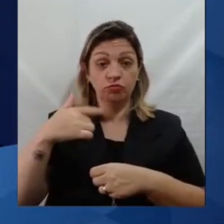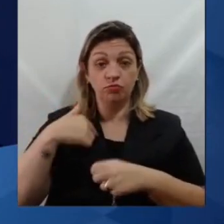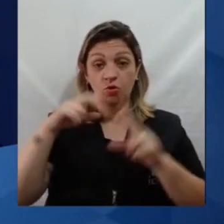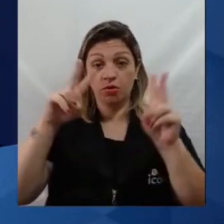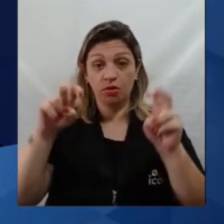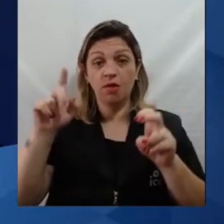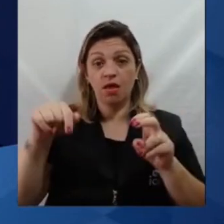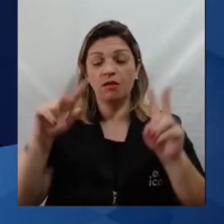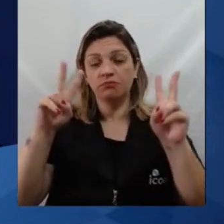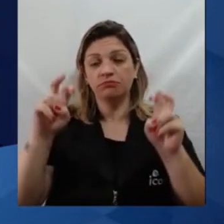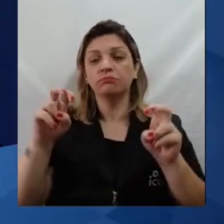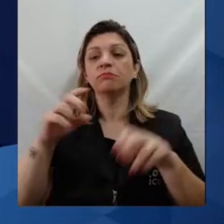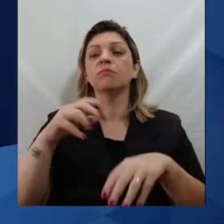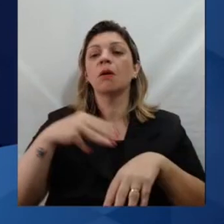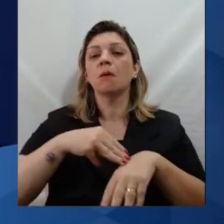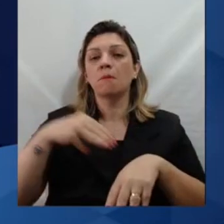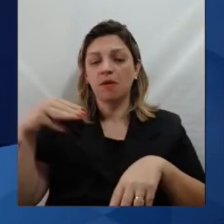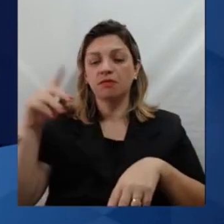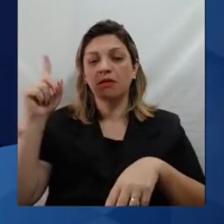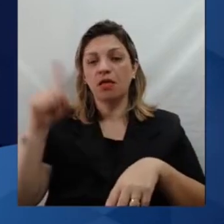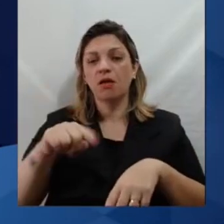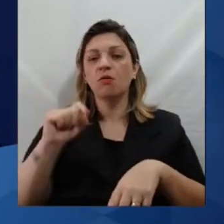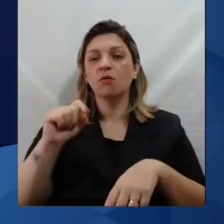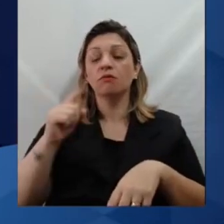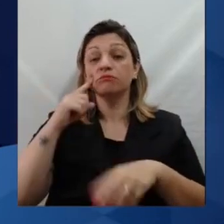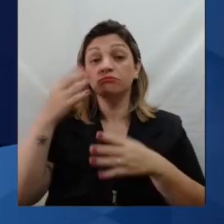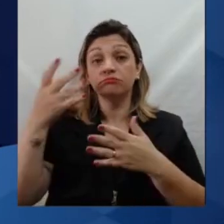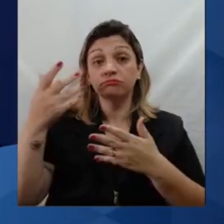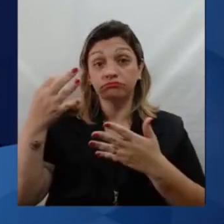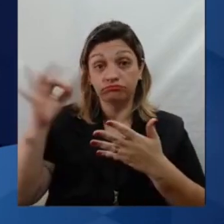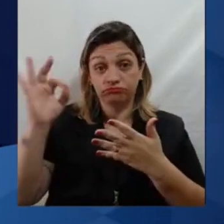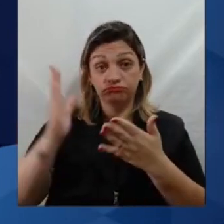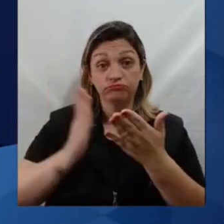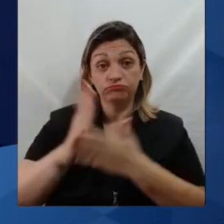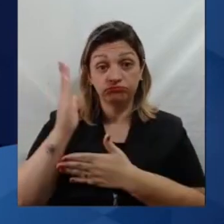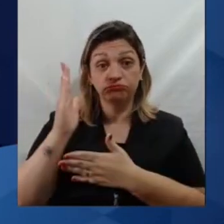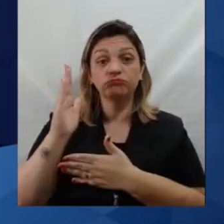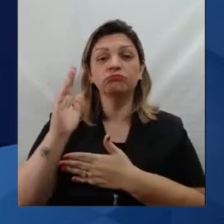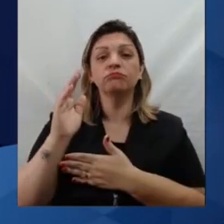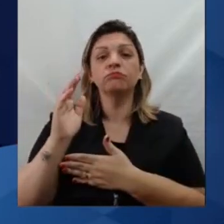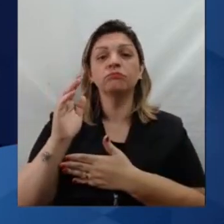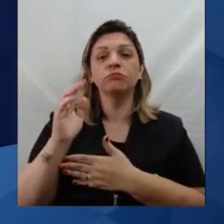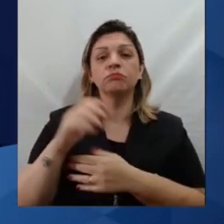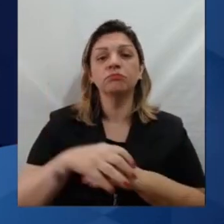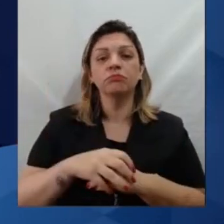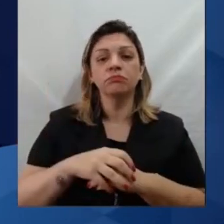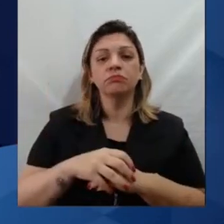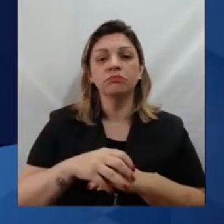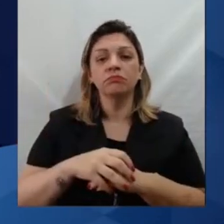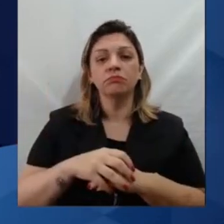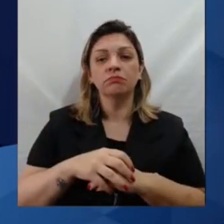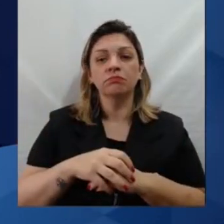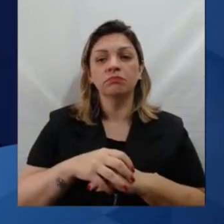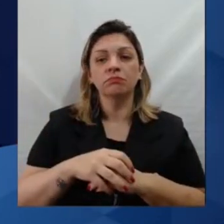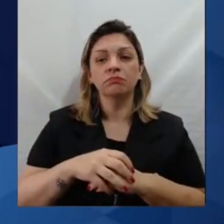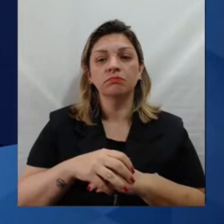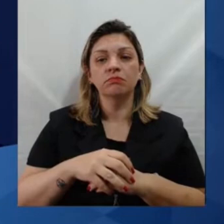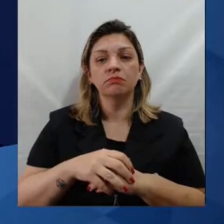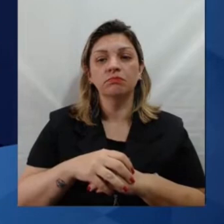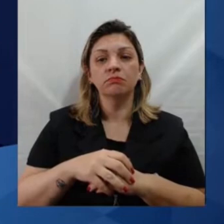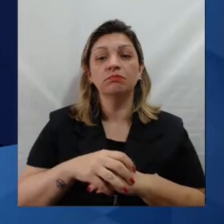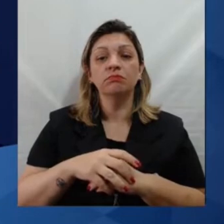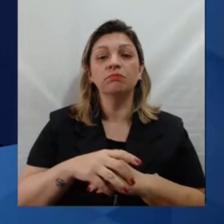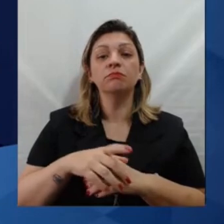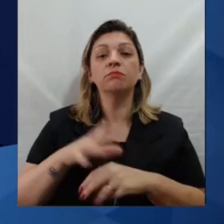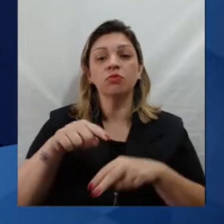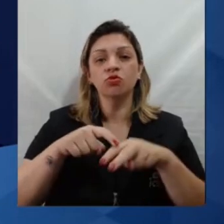adaptação transcultural e a validação do Intermittent and Constant Osteoarthritis Pain, o ICOAP joelho, para o português do Brasil,